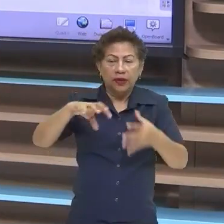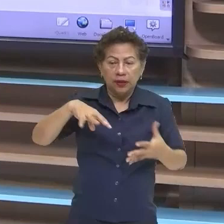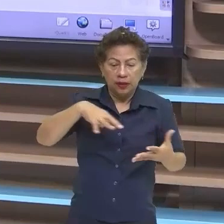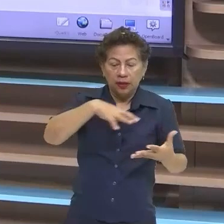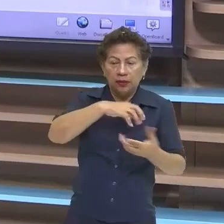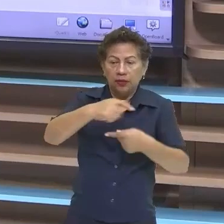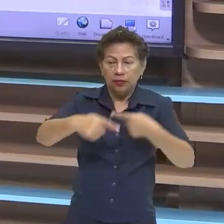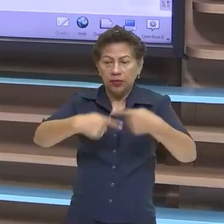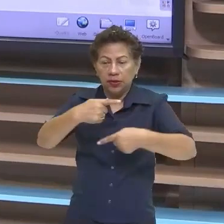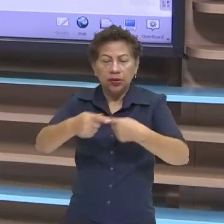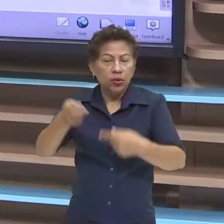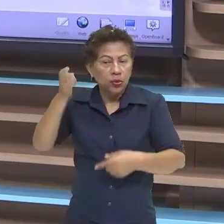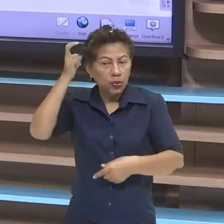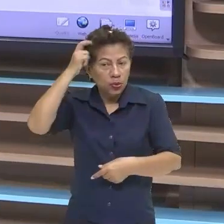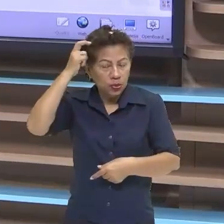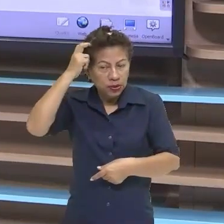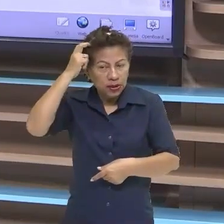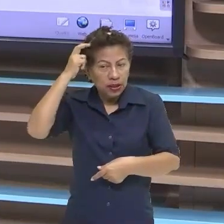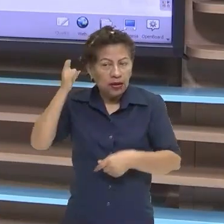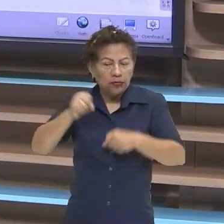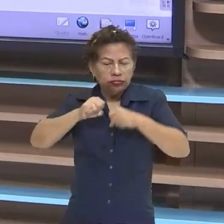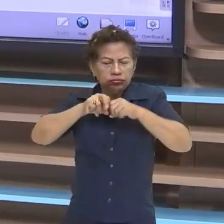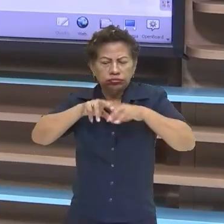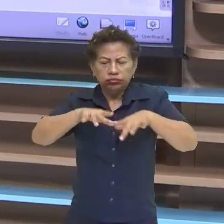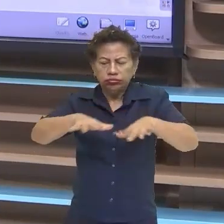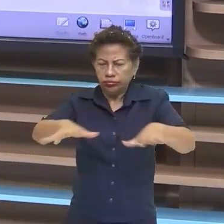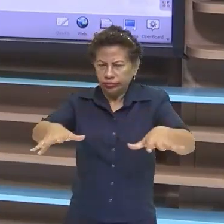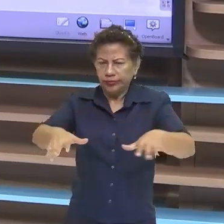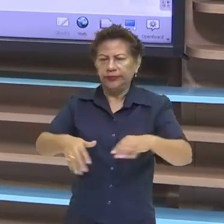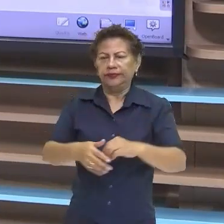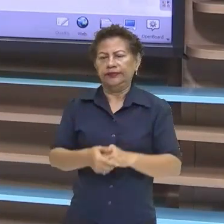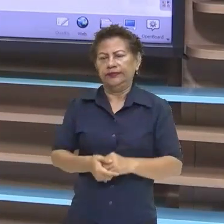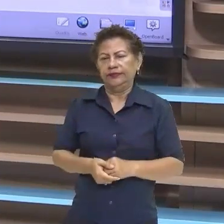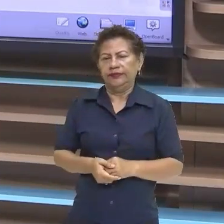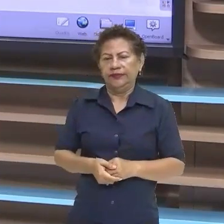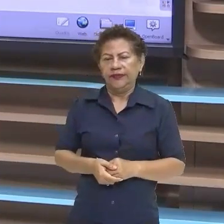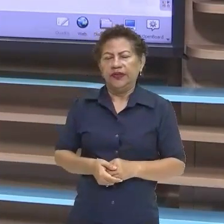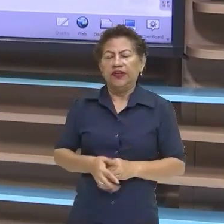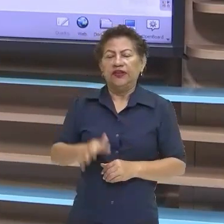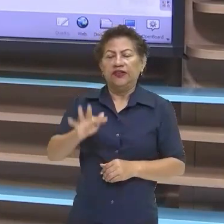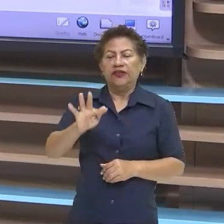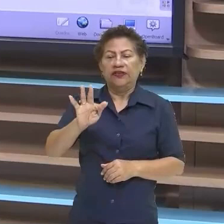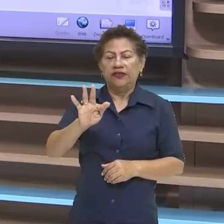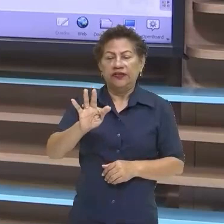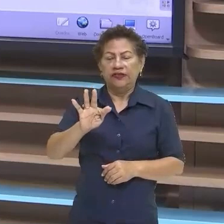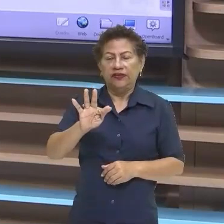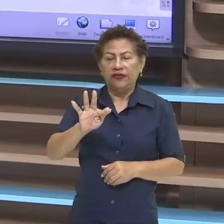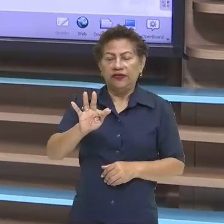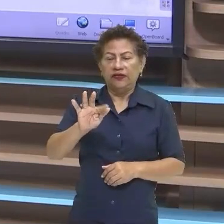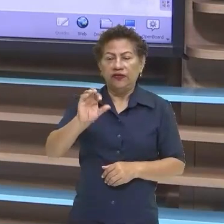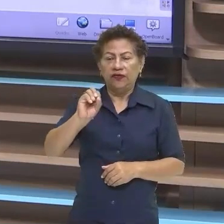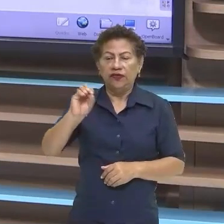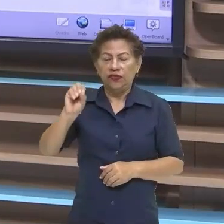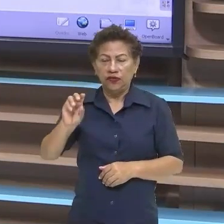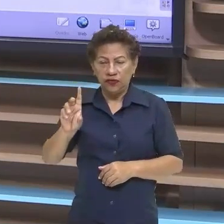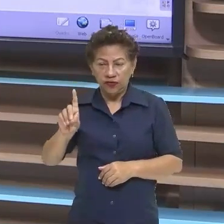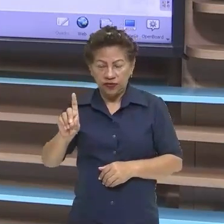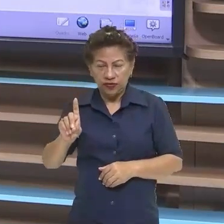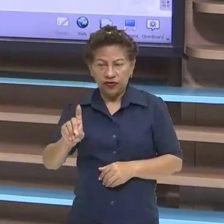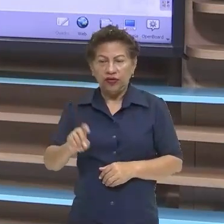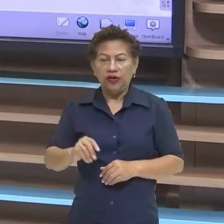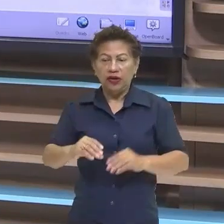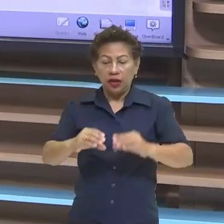a partir dessa dimensão cultural, né? Os fast foods, né? Que são aqueles lanches